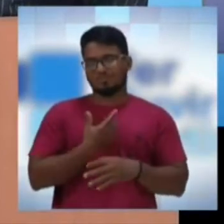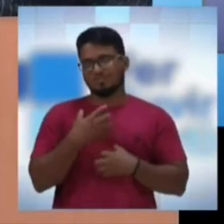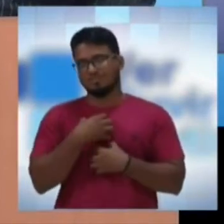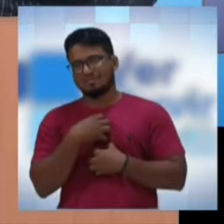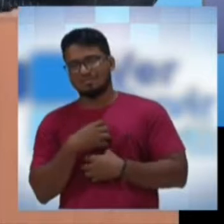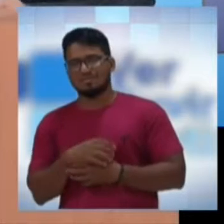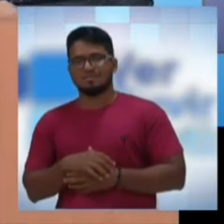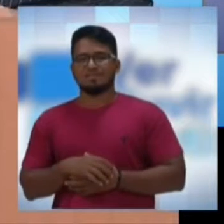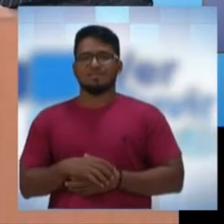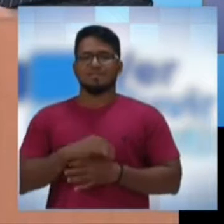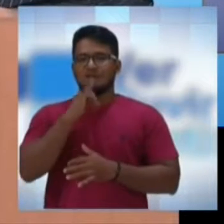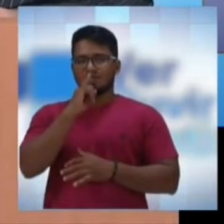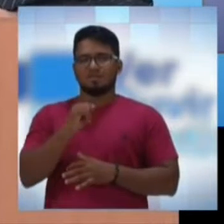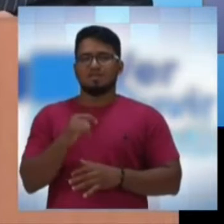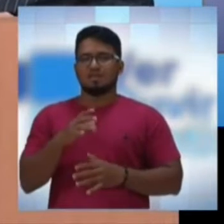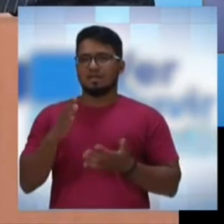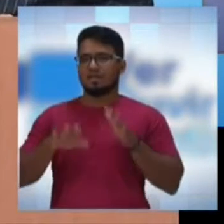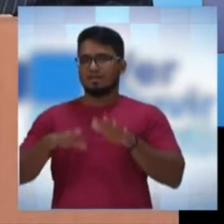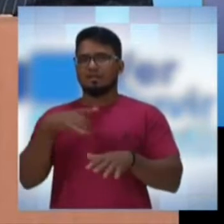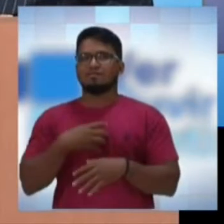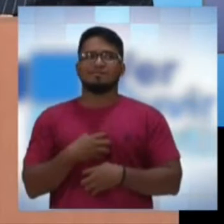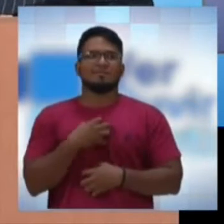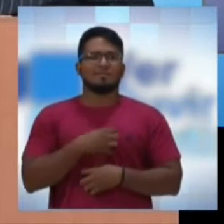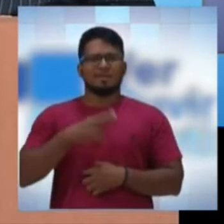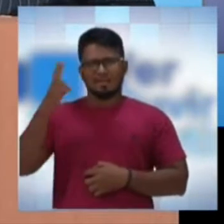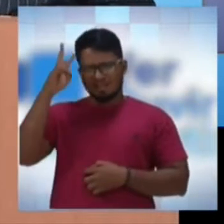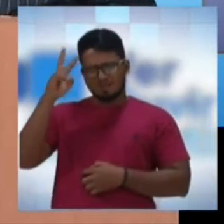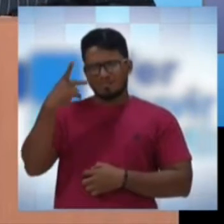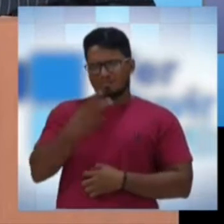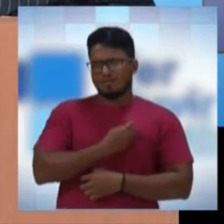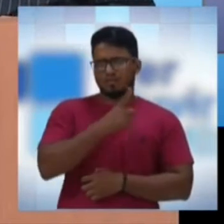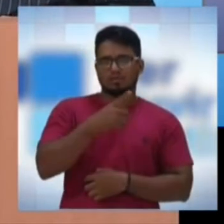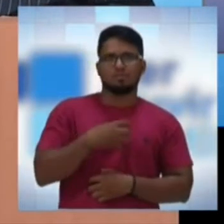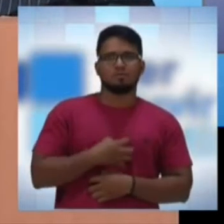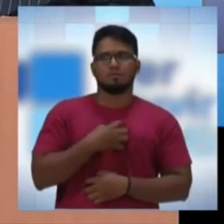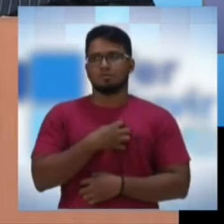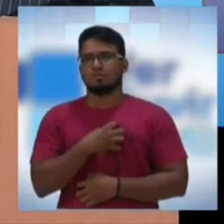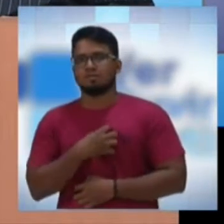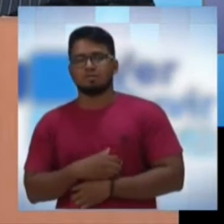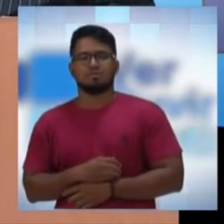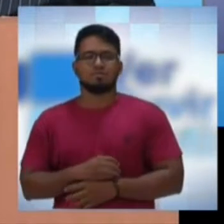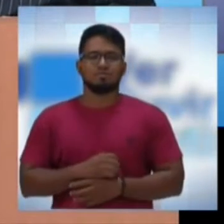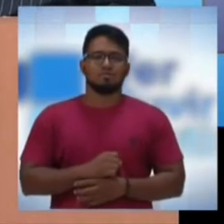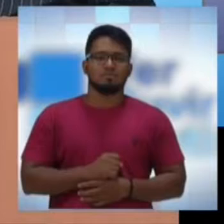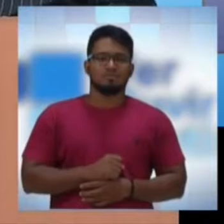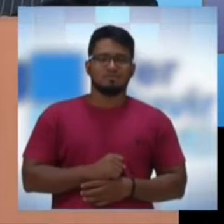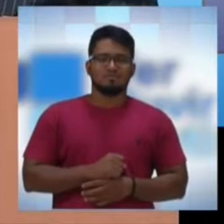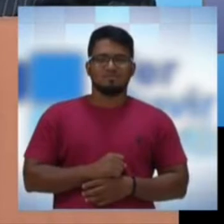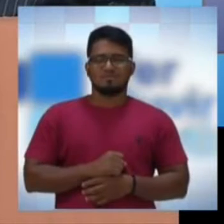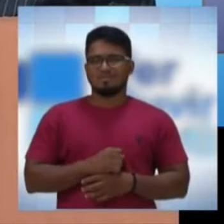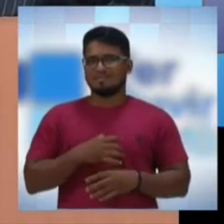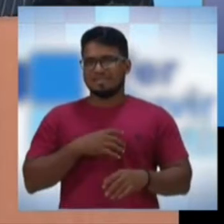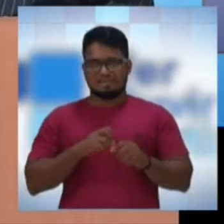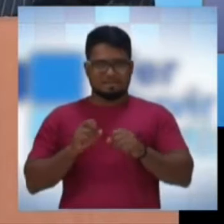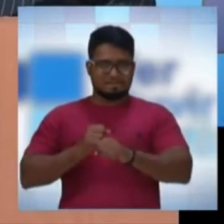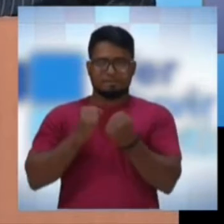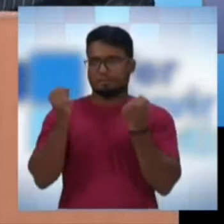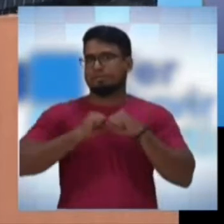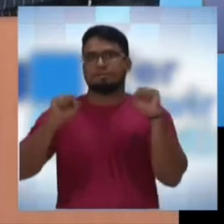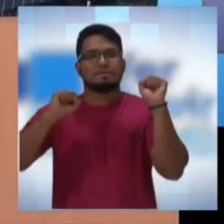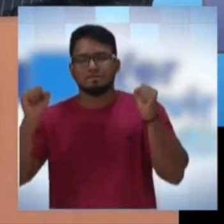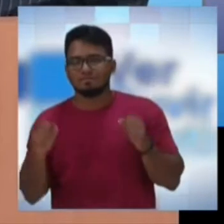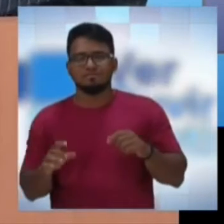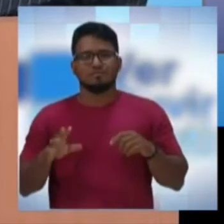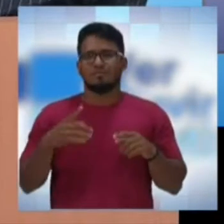temos. A gente fica, eu diria, irritado. É. Você lembra de algum momento assim que você... que eu fiquei irritada. Ficou